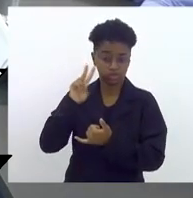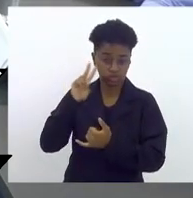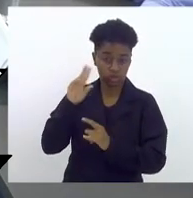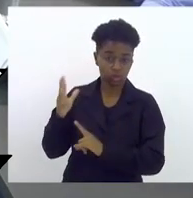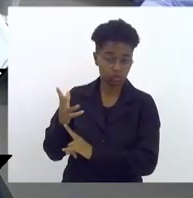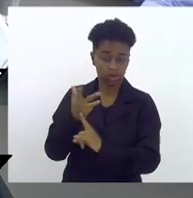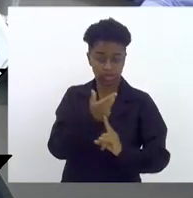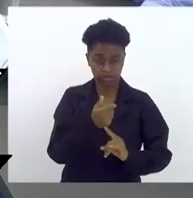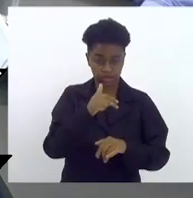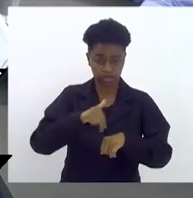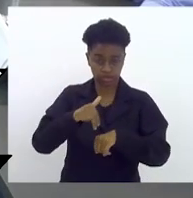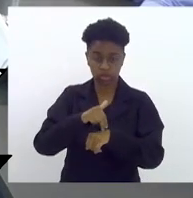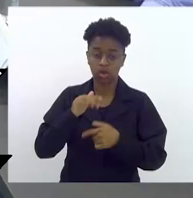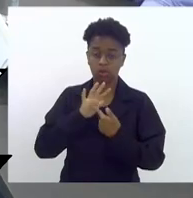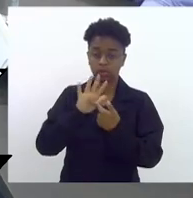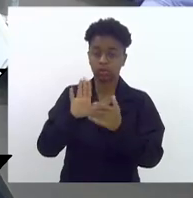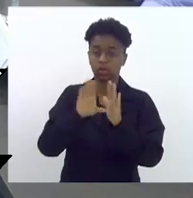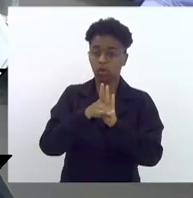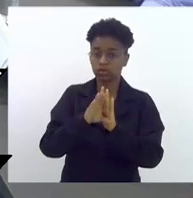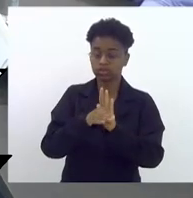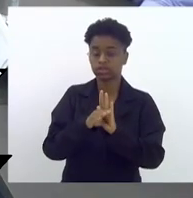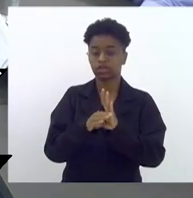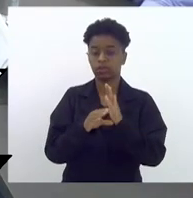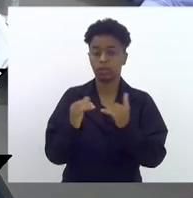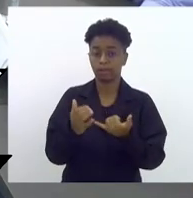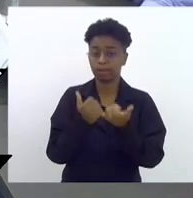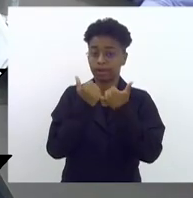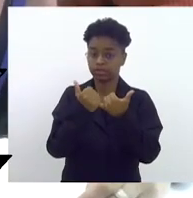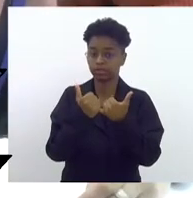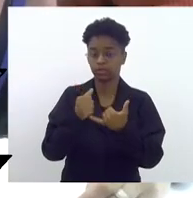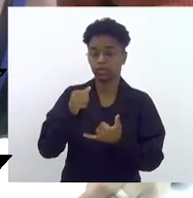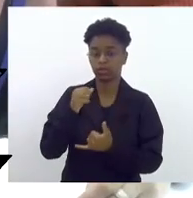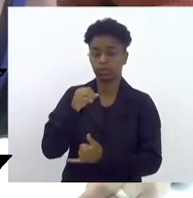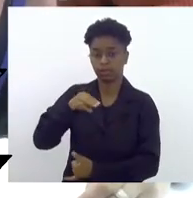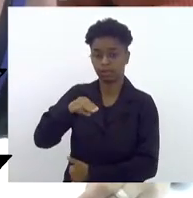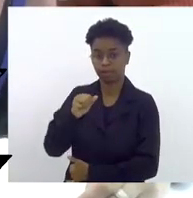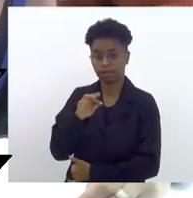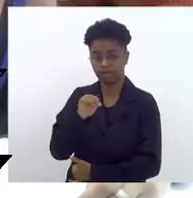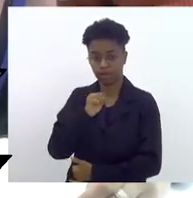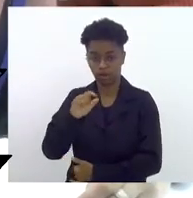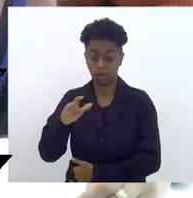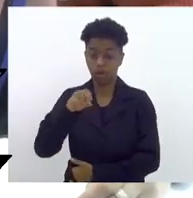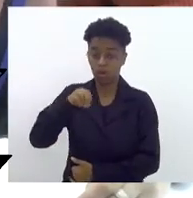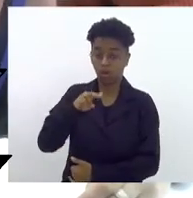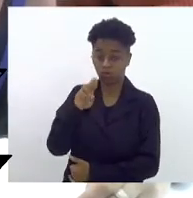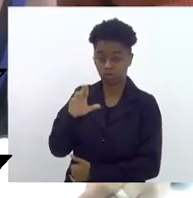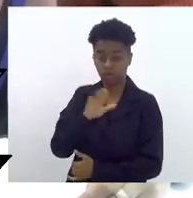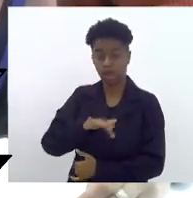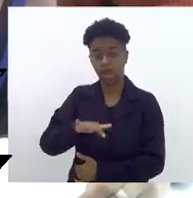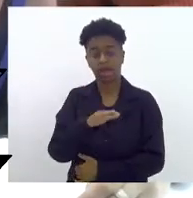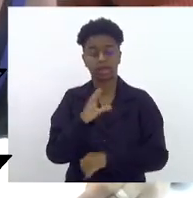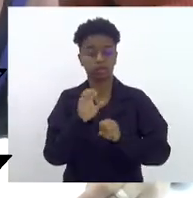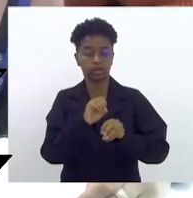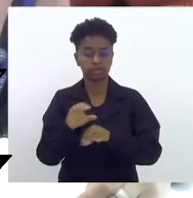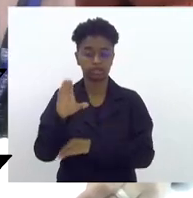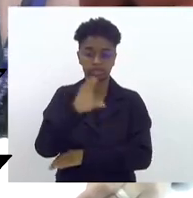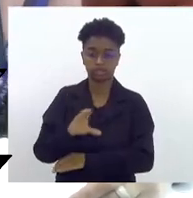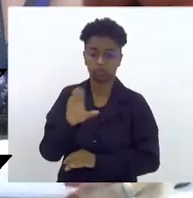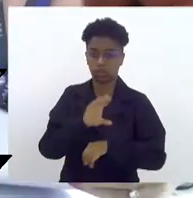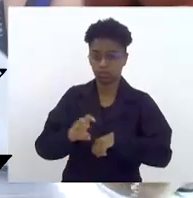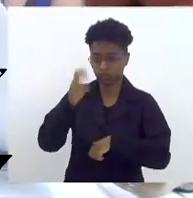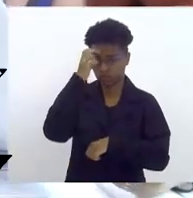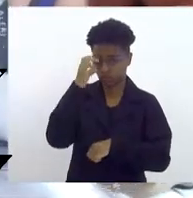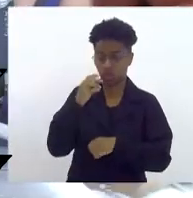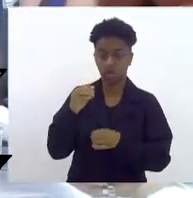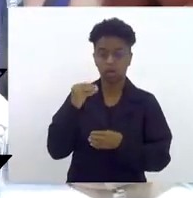o conceito de patrimônio imaterial conceito diz assim a Organização das Nações Unidas para educação e ciência e cultura define